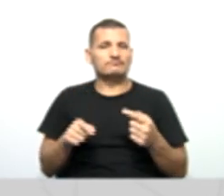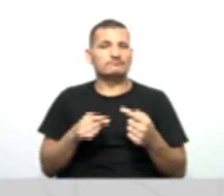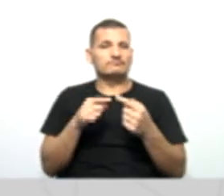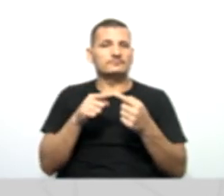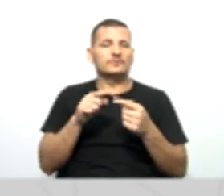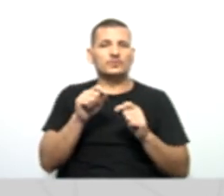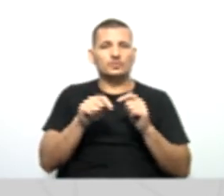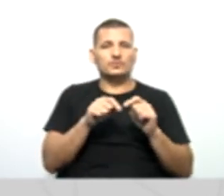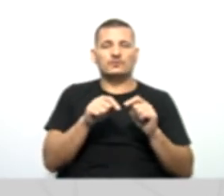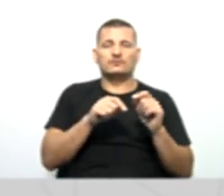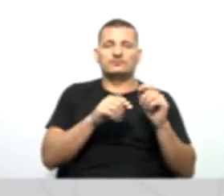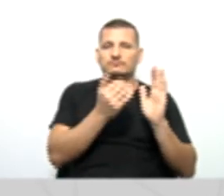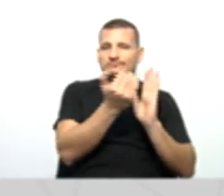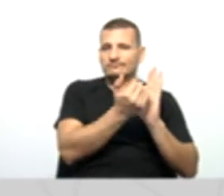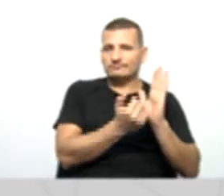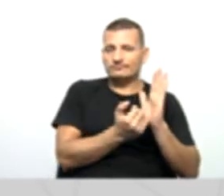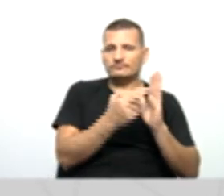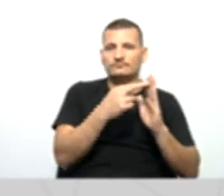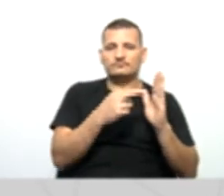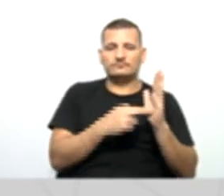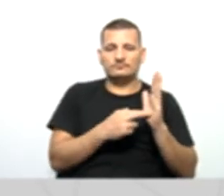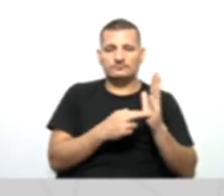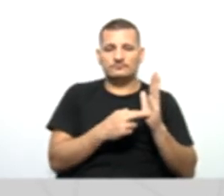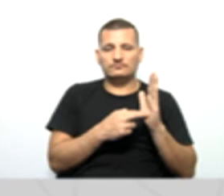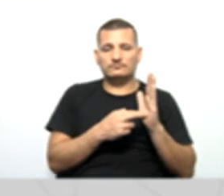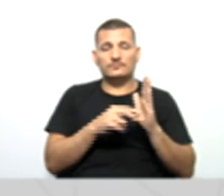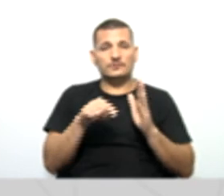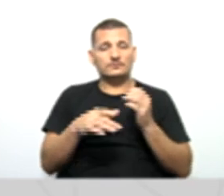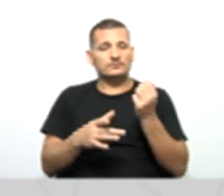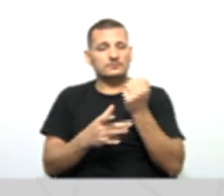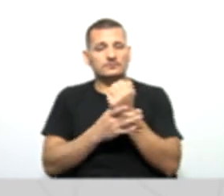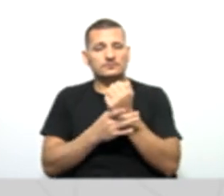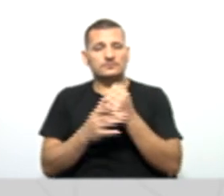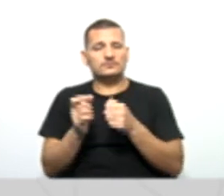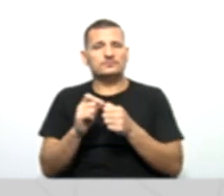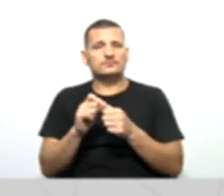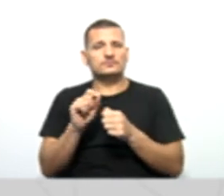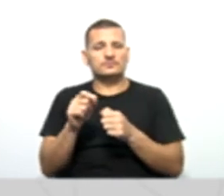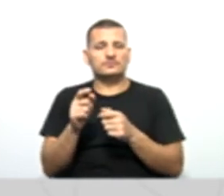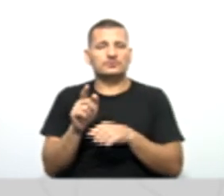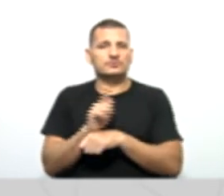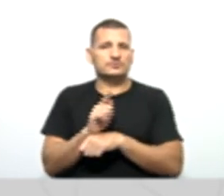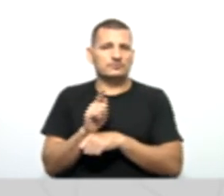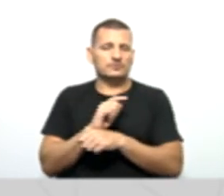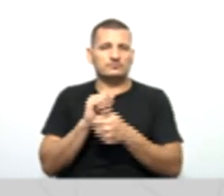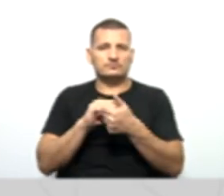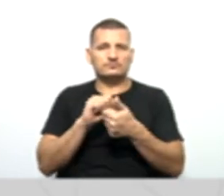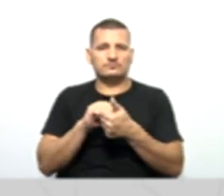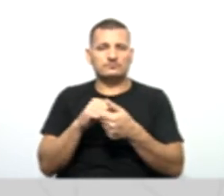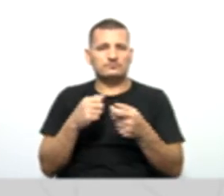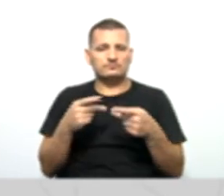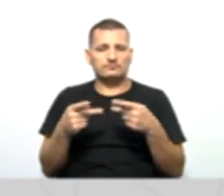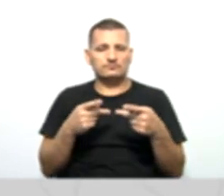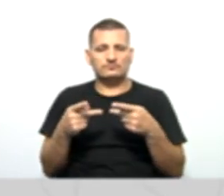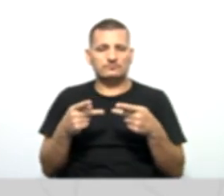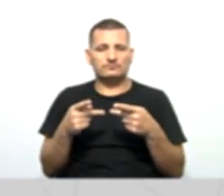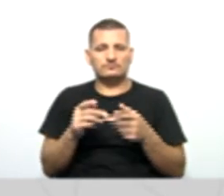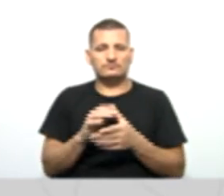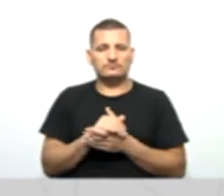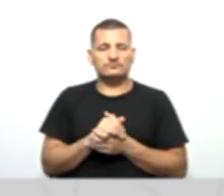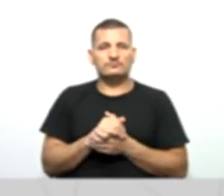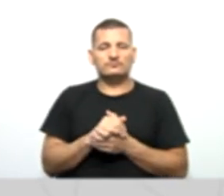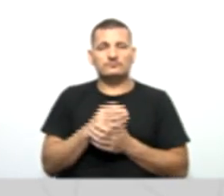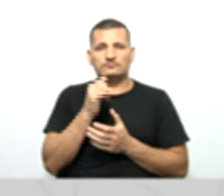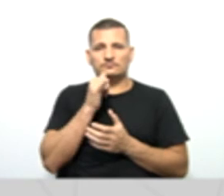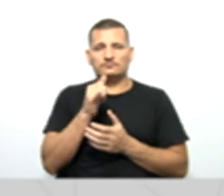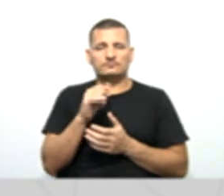levantado, ou seja, os requisitos. Esta garantia é realizada através do gerenciamento da qualidade do projeto. Então, se a gente tem